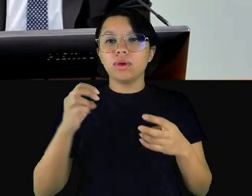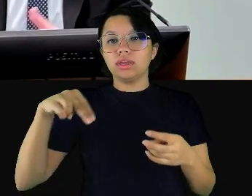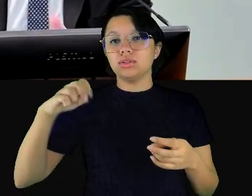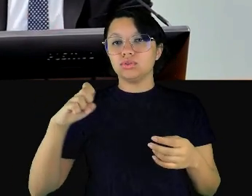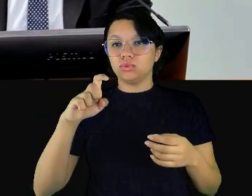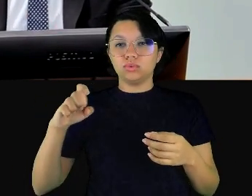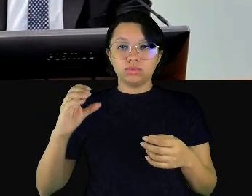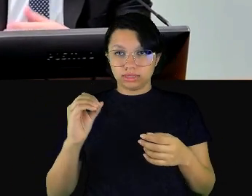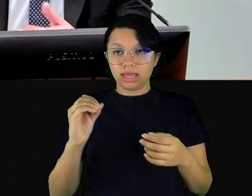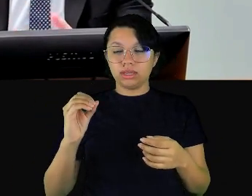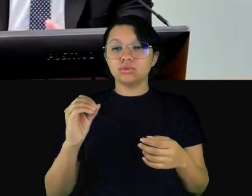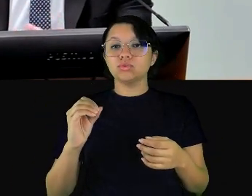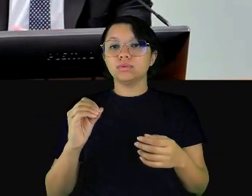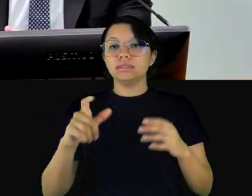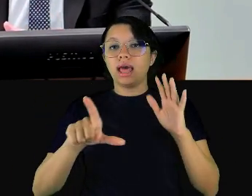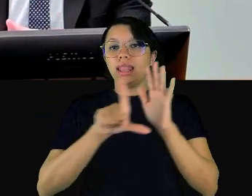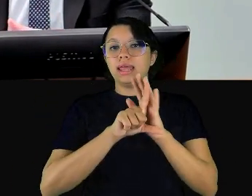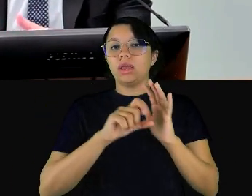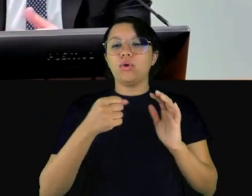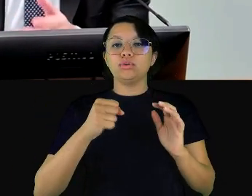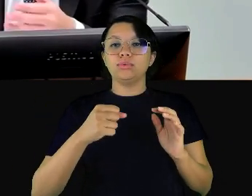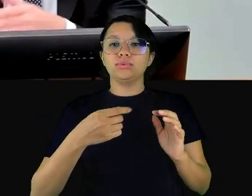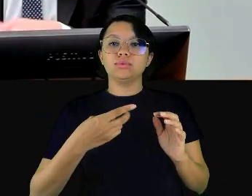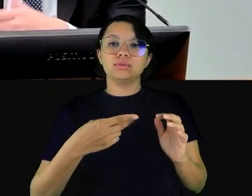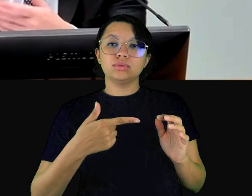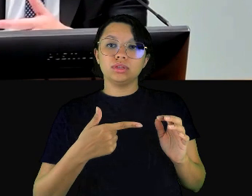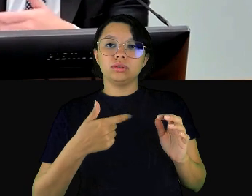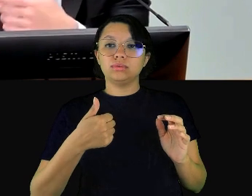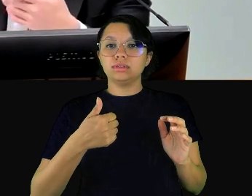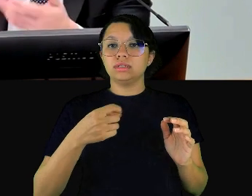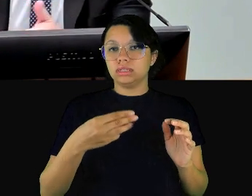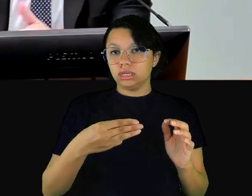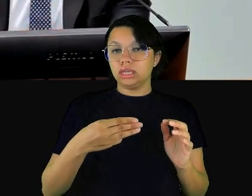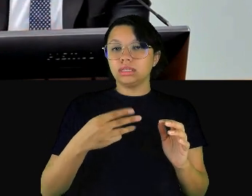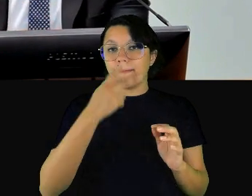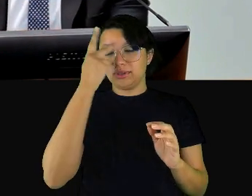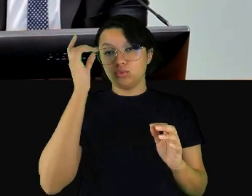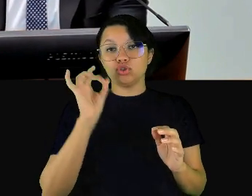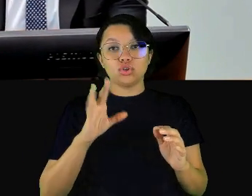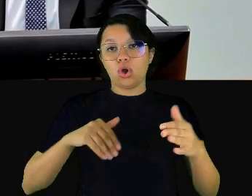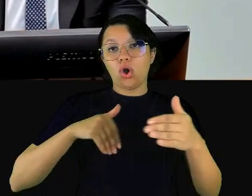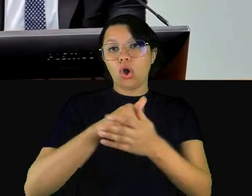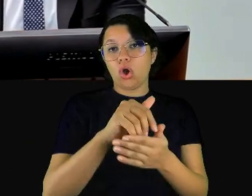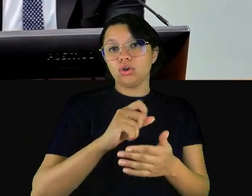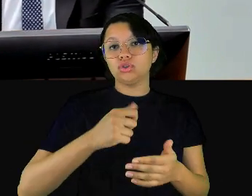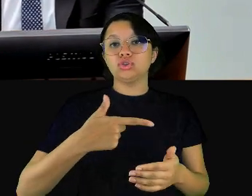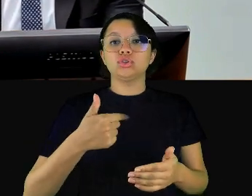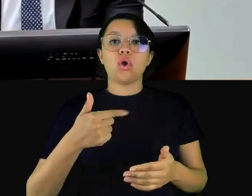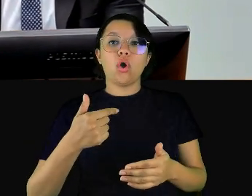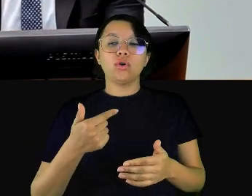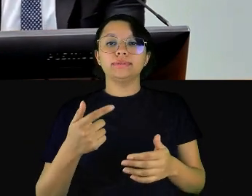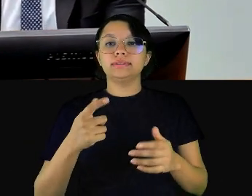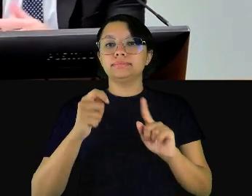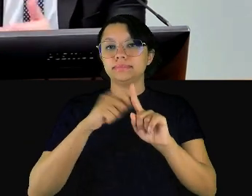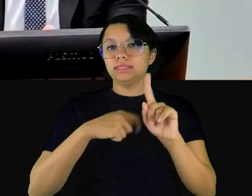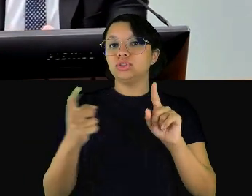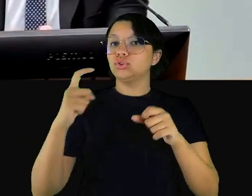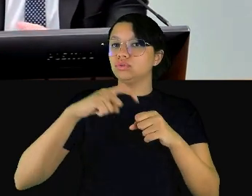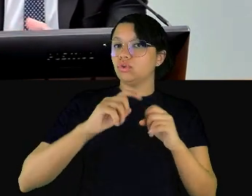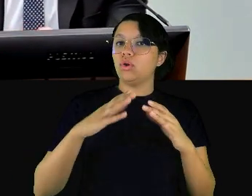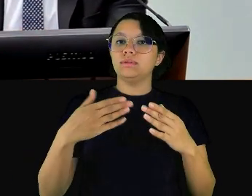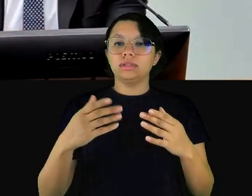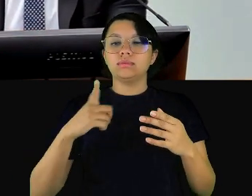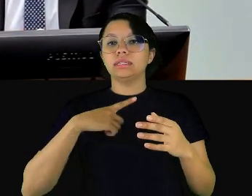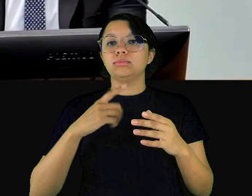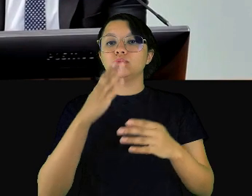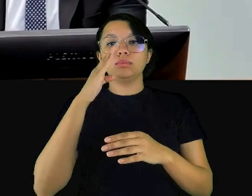artigo 118 da Lei 8.213, que a pessoa só vai poder ser dispensada depois de 12 meses de retorno. E nós temos também aí